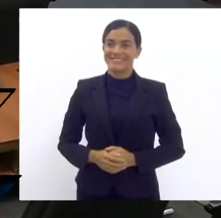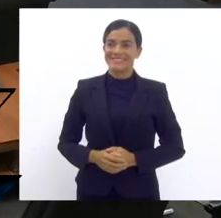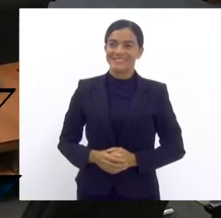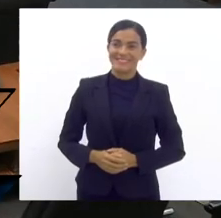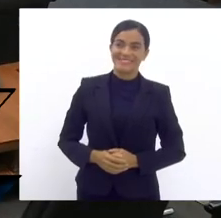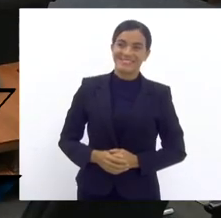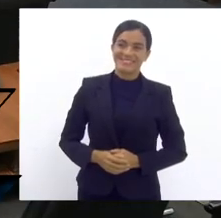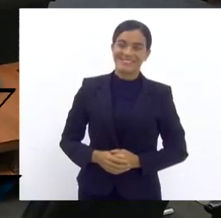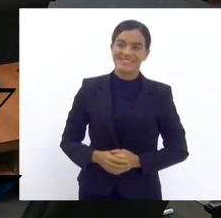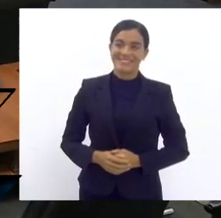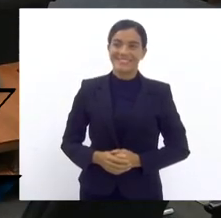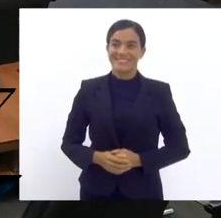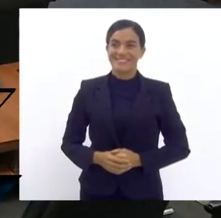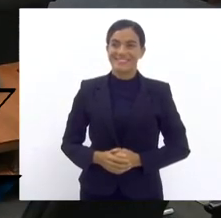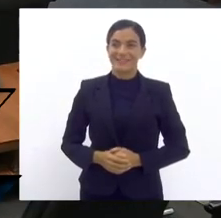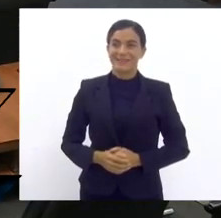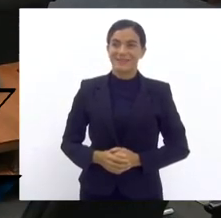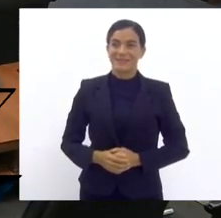são